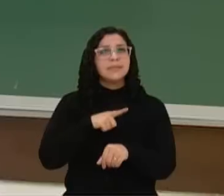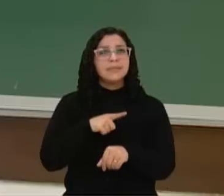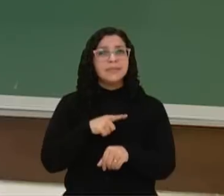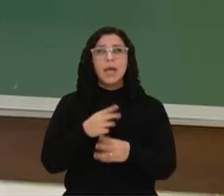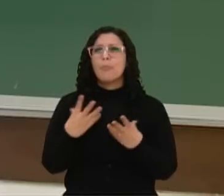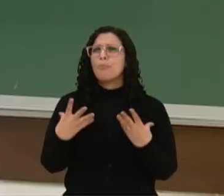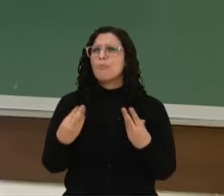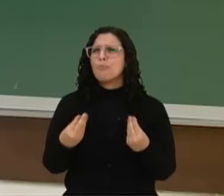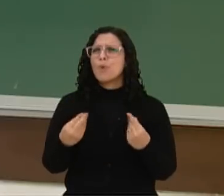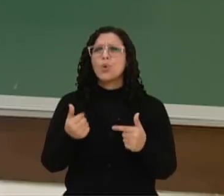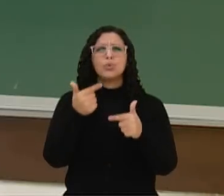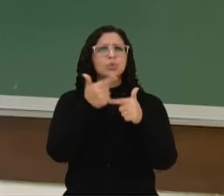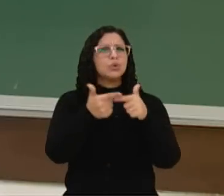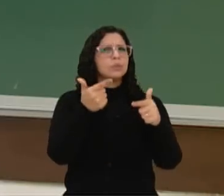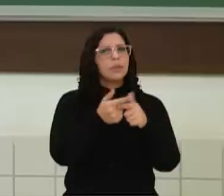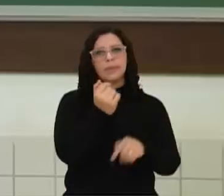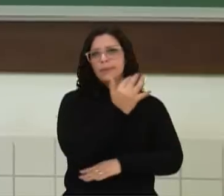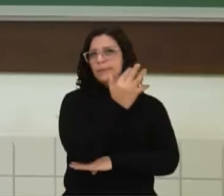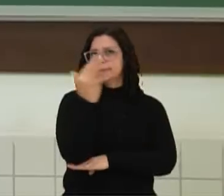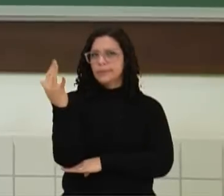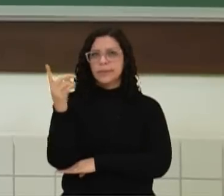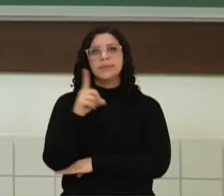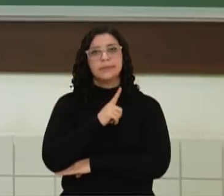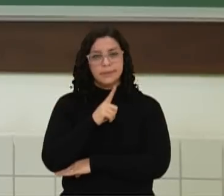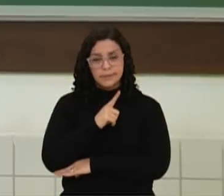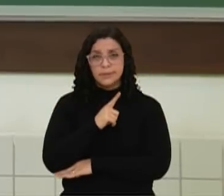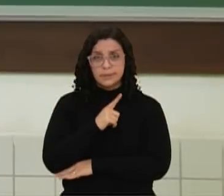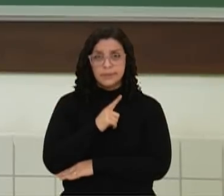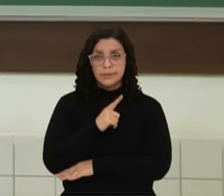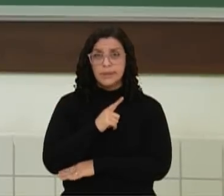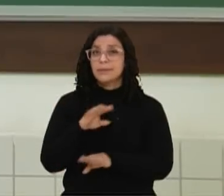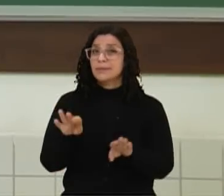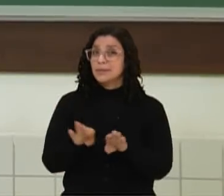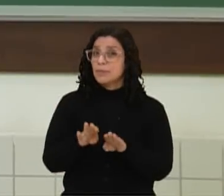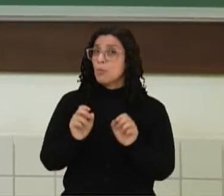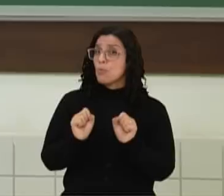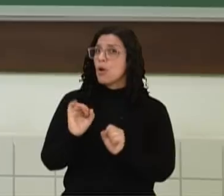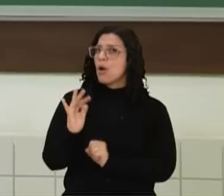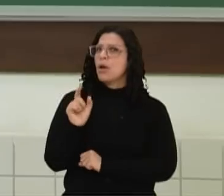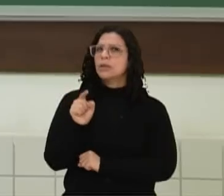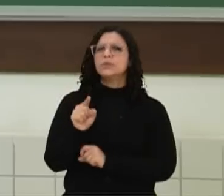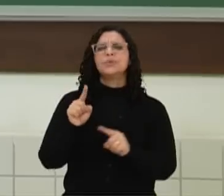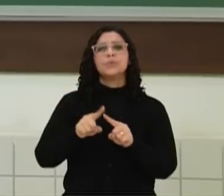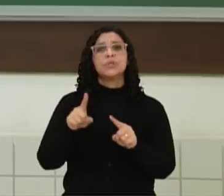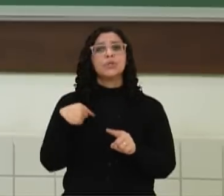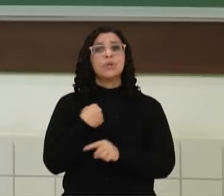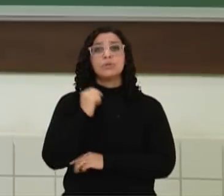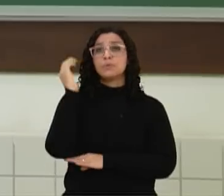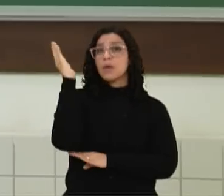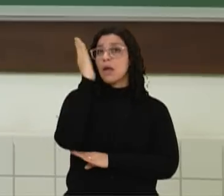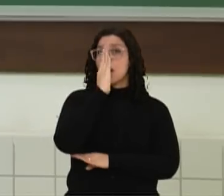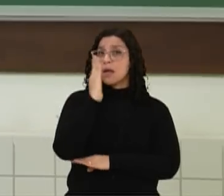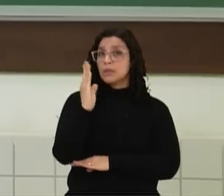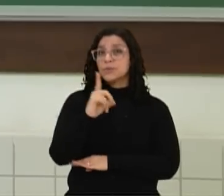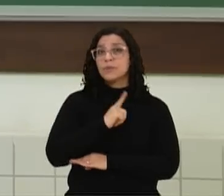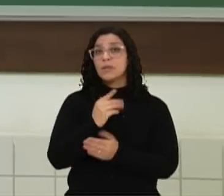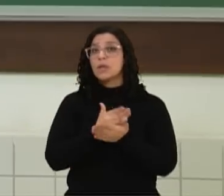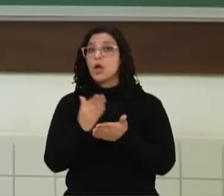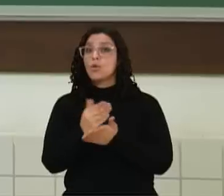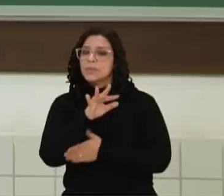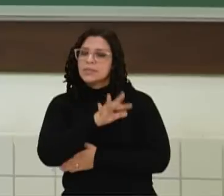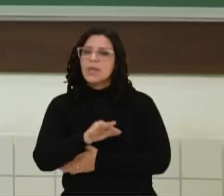muitas ameaças em relação ao meio ambiente. Um dos pontos de acontecer isso é dele ter ainda áreas